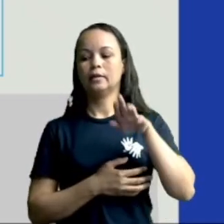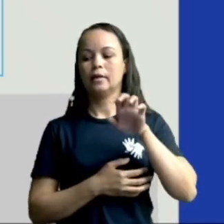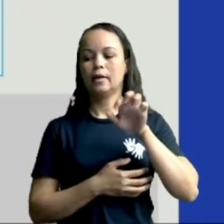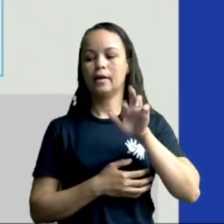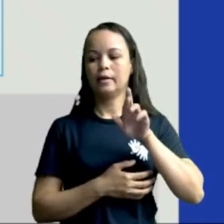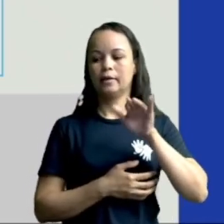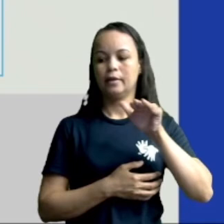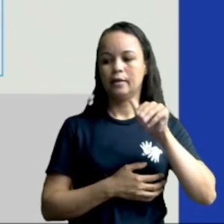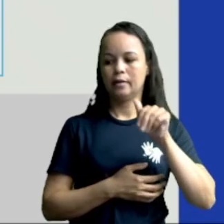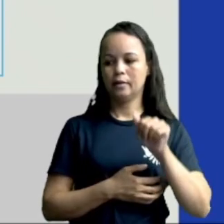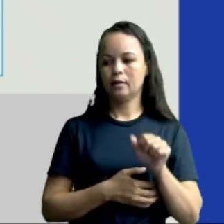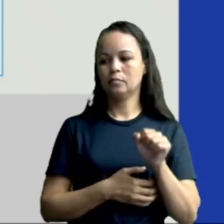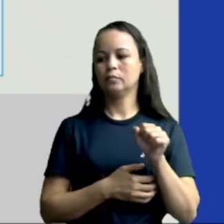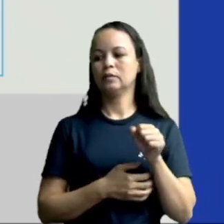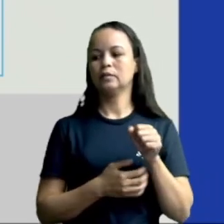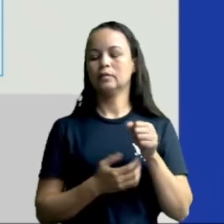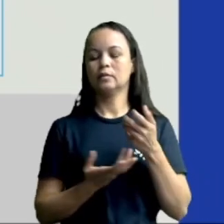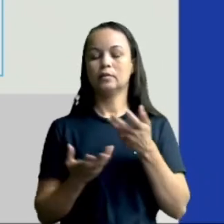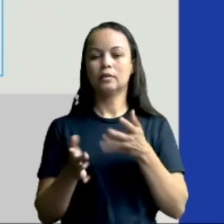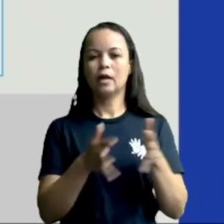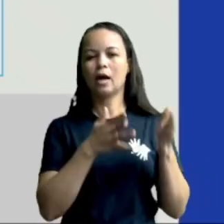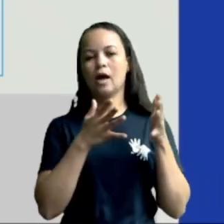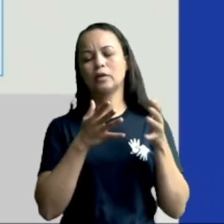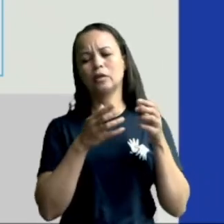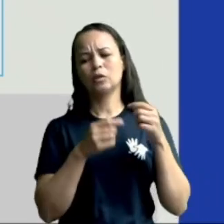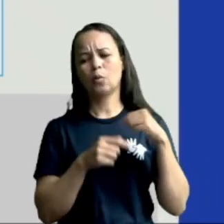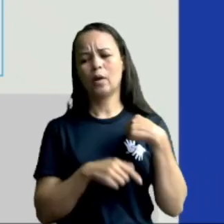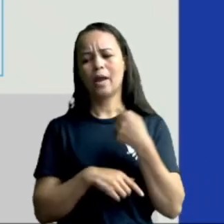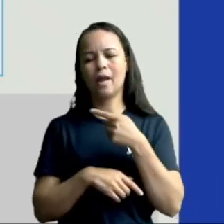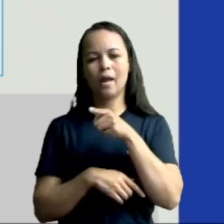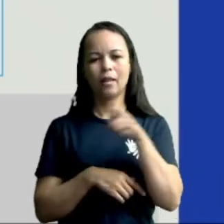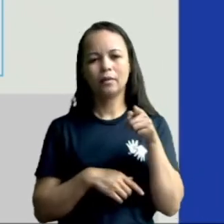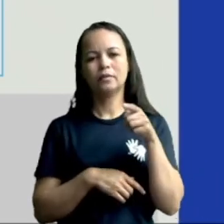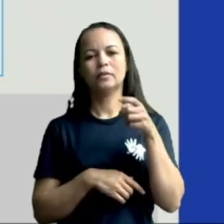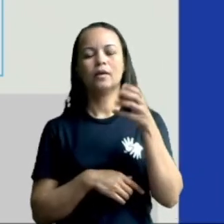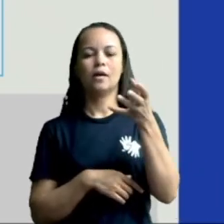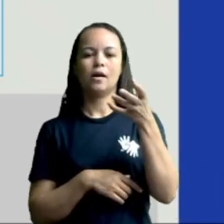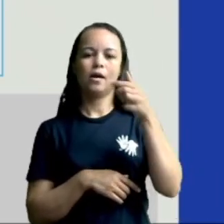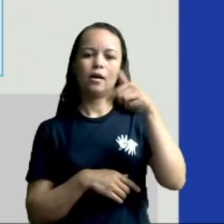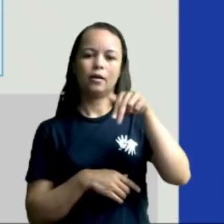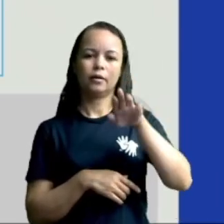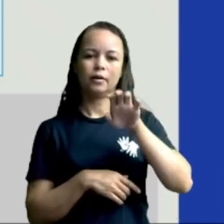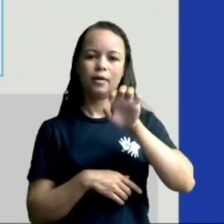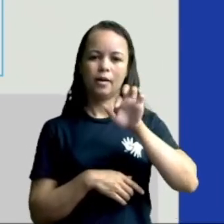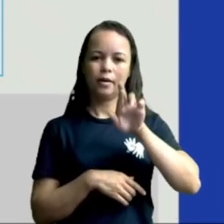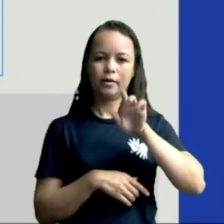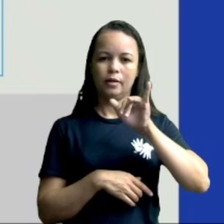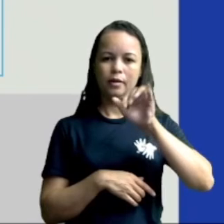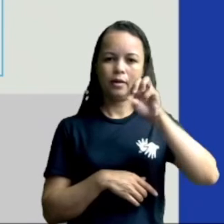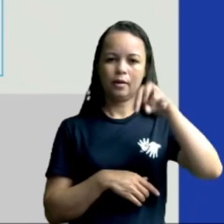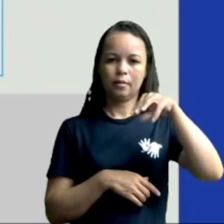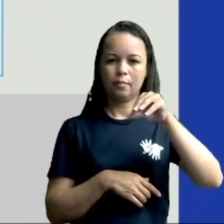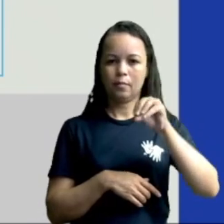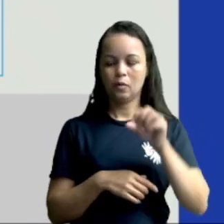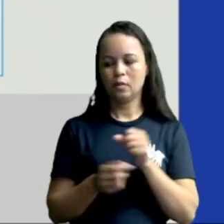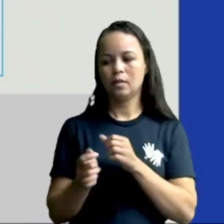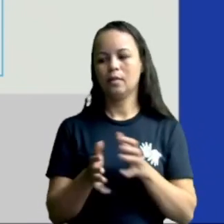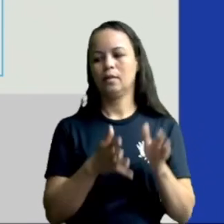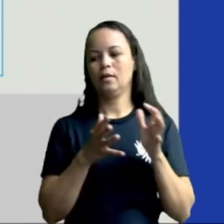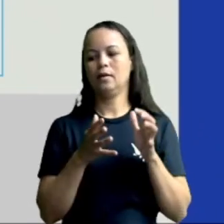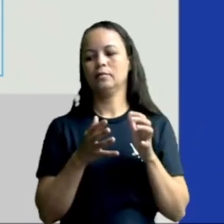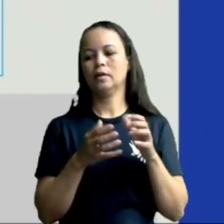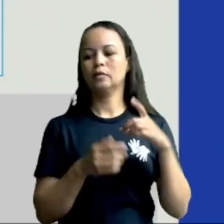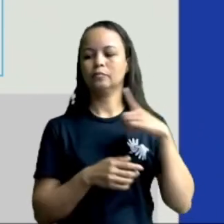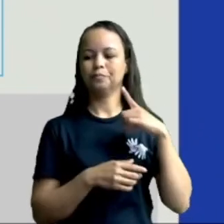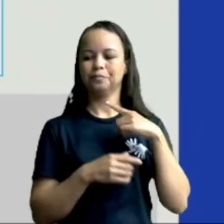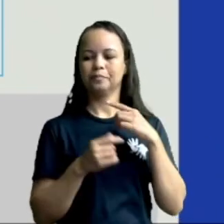queríamos, vosotros querías, ellos querían. Então, se você perceber, a gente só acrescentou